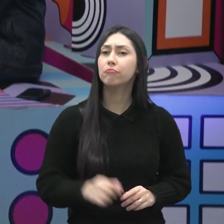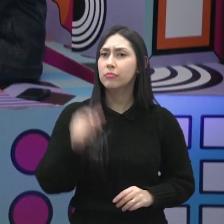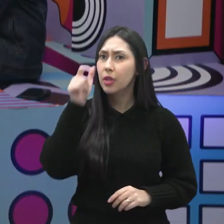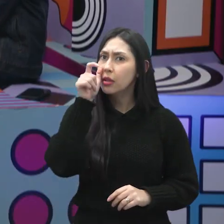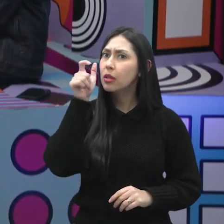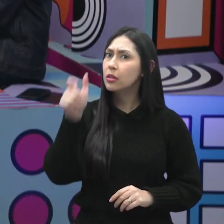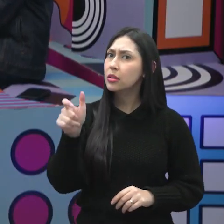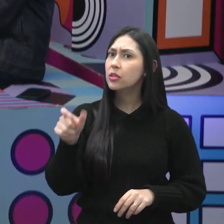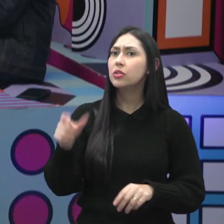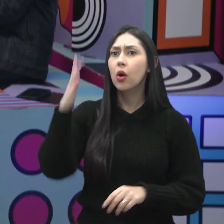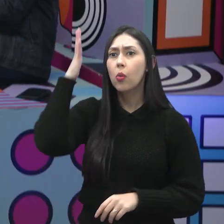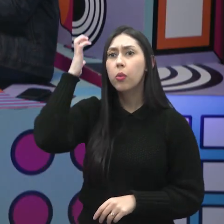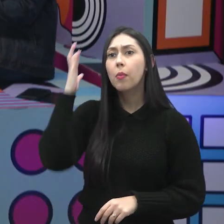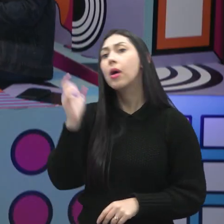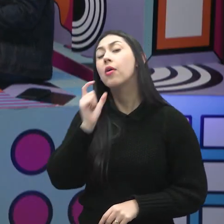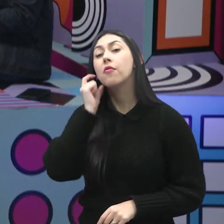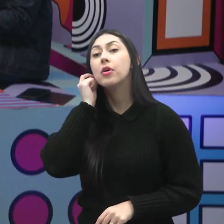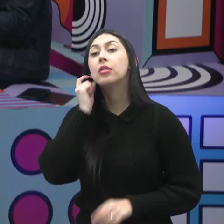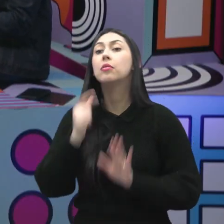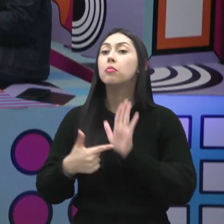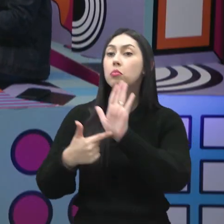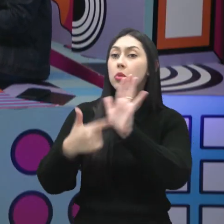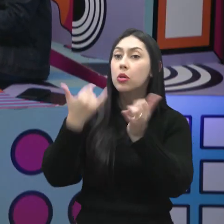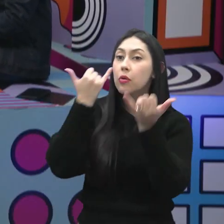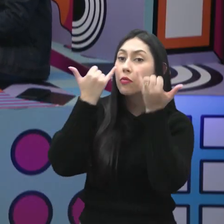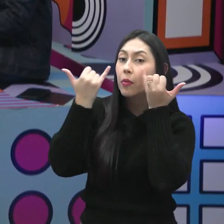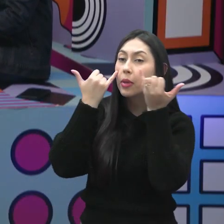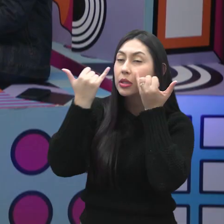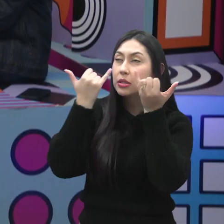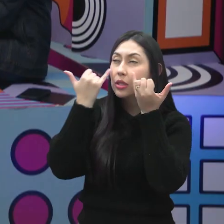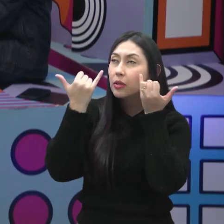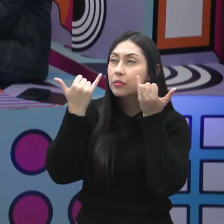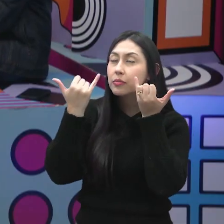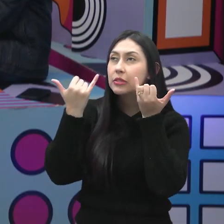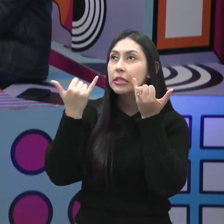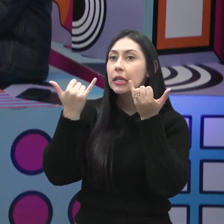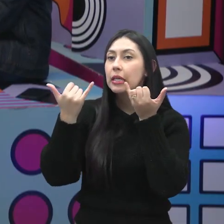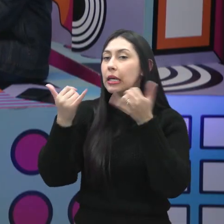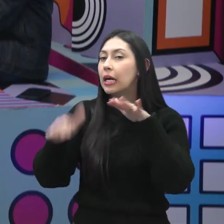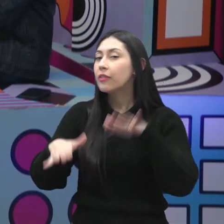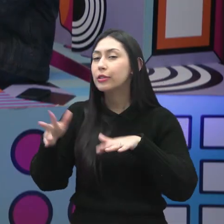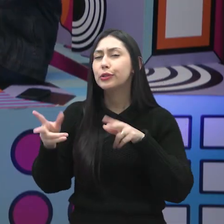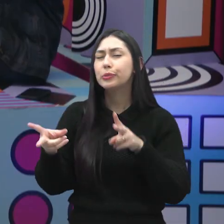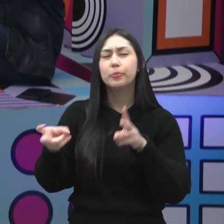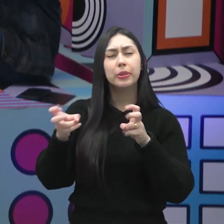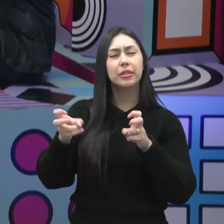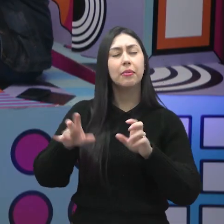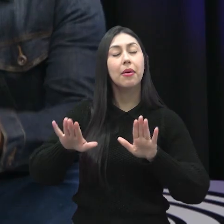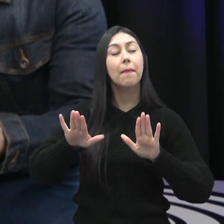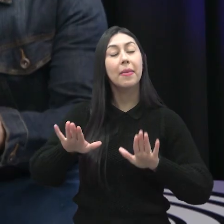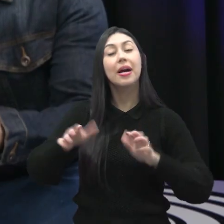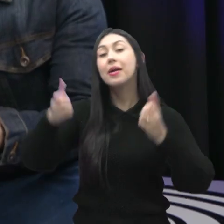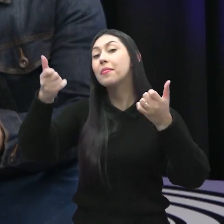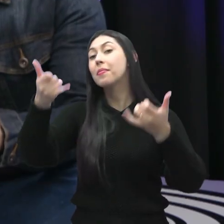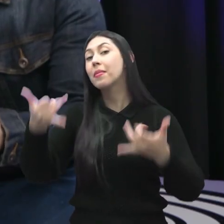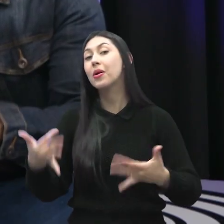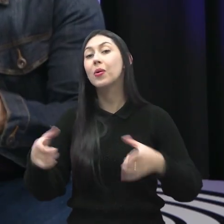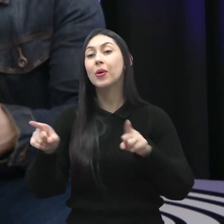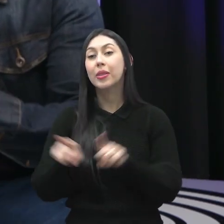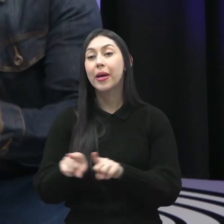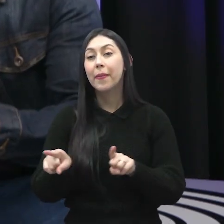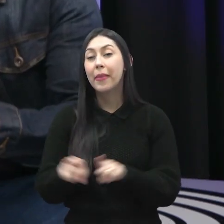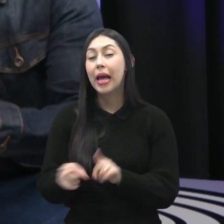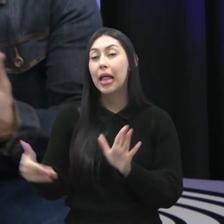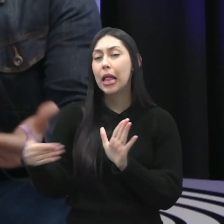Interessante. A Fernanda estava trazendo para a gente essas informações logo de cara e talvez tenha passado até batido, mas ela comentou a respeito de